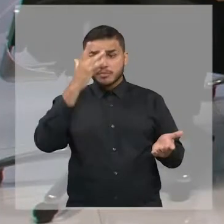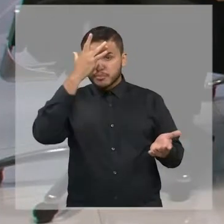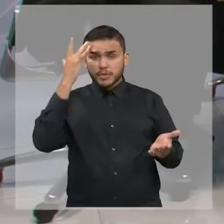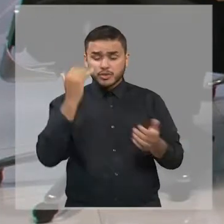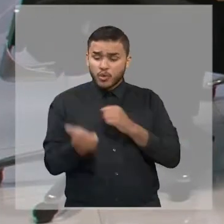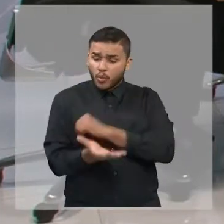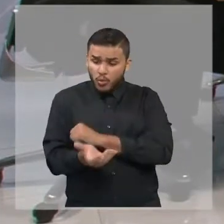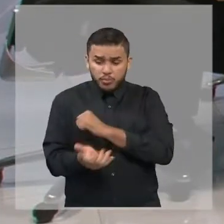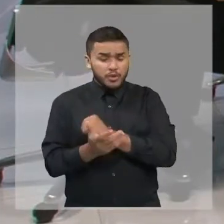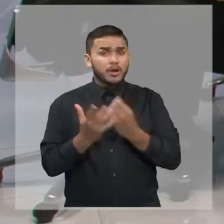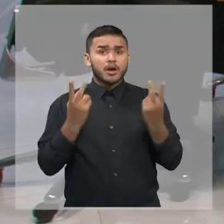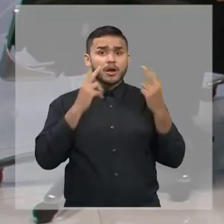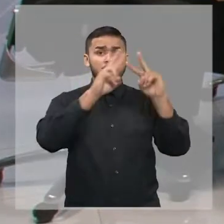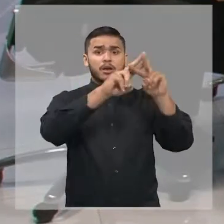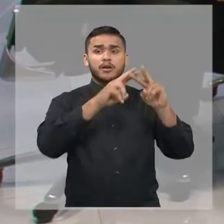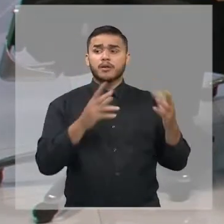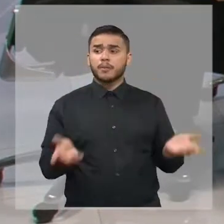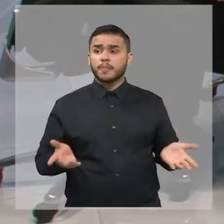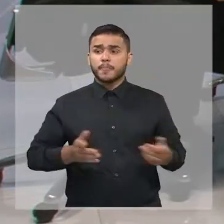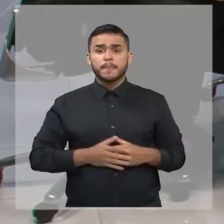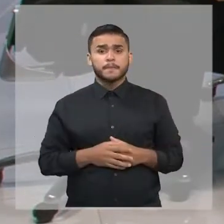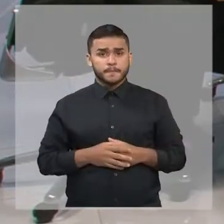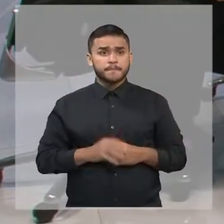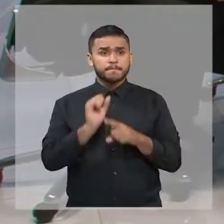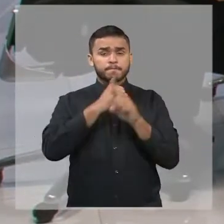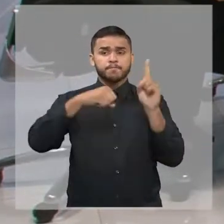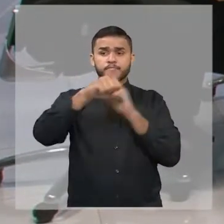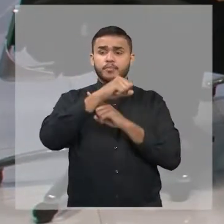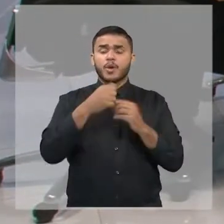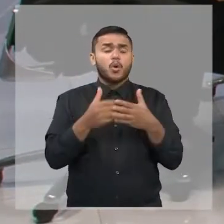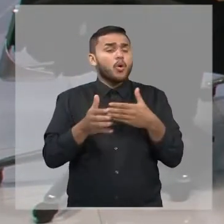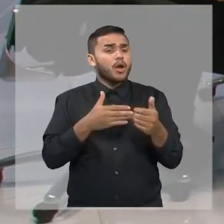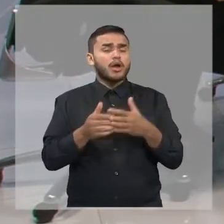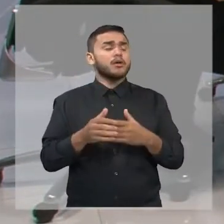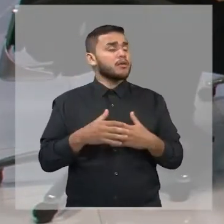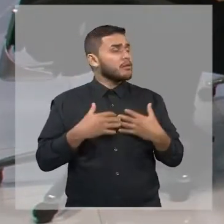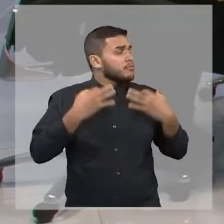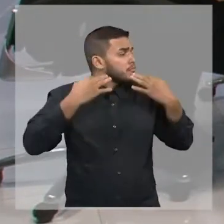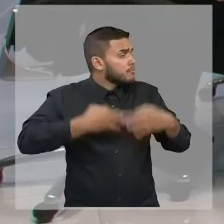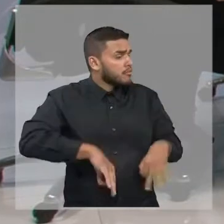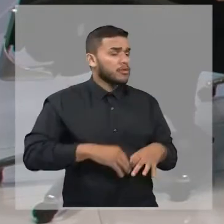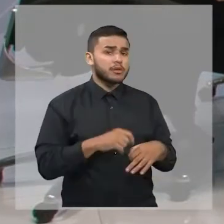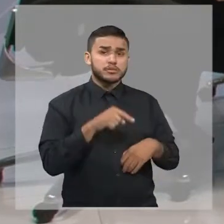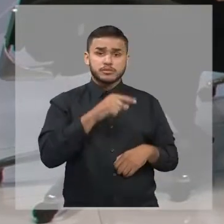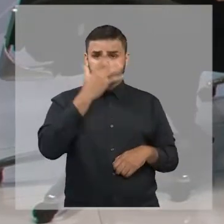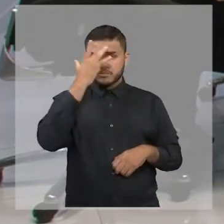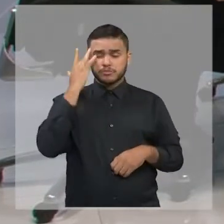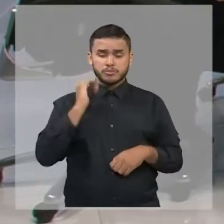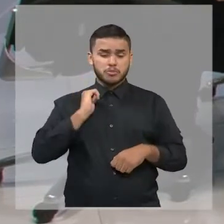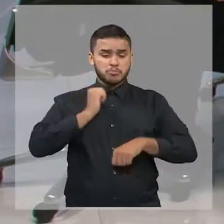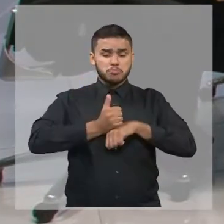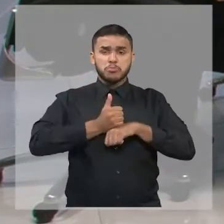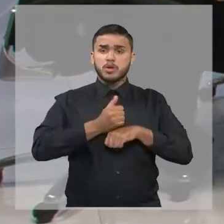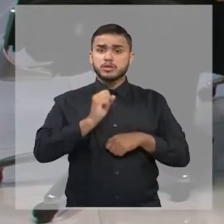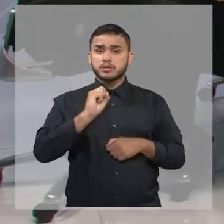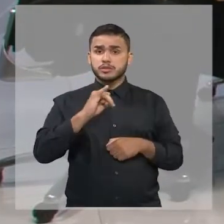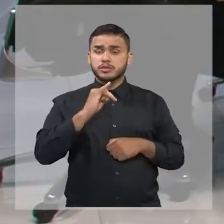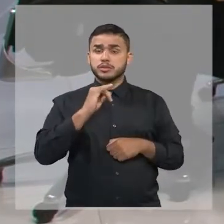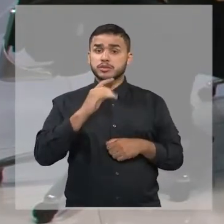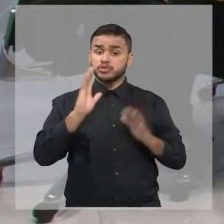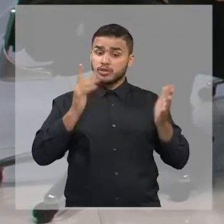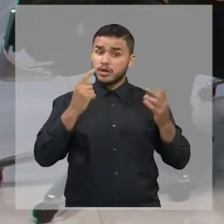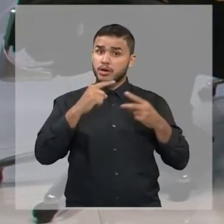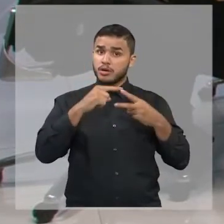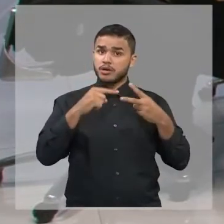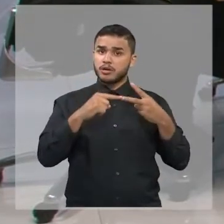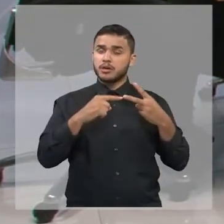E isso é uma coisa boa. Até isso. Não estou dizendo, a sociedade não aguenta mais o Queiroz. Não sei se Queiroz, quem cometeu ilegalidade no exercício do cargo público, já tem 2 presidentes que estão presos